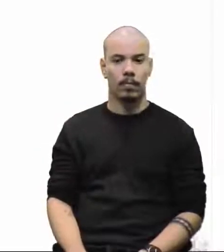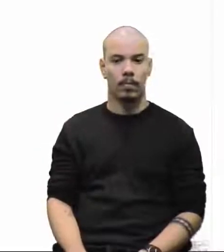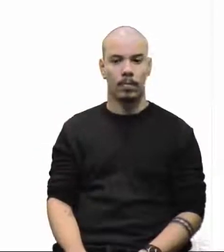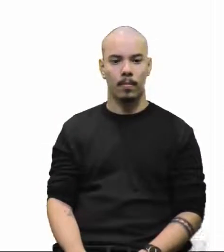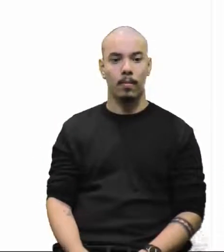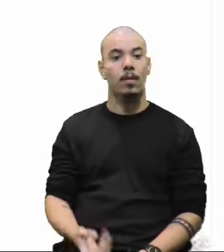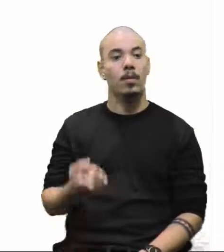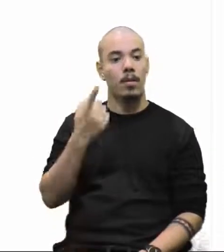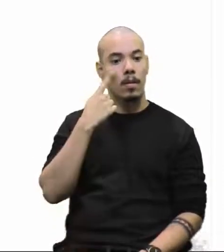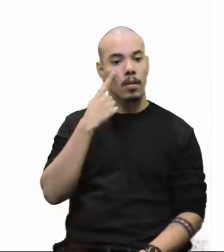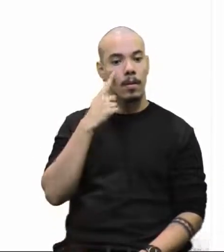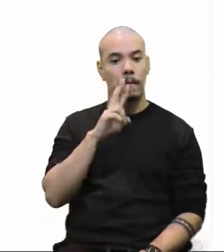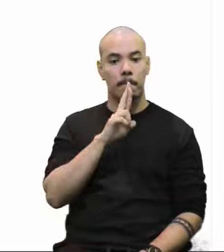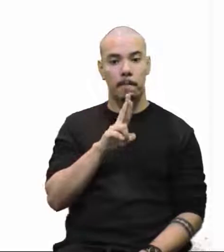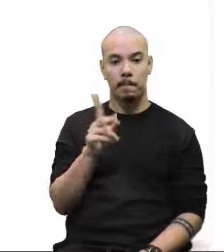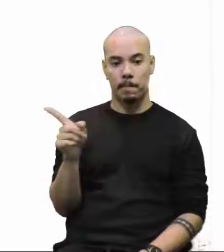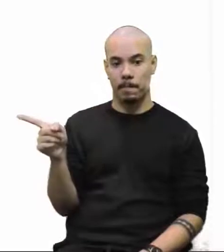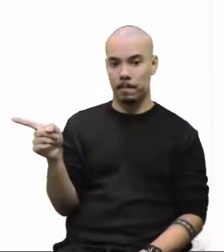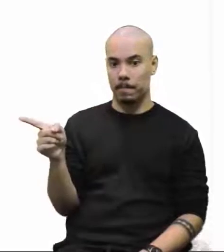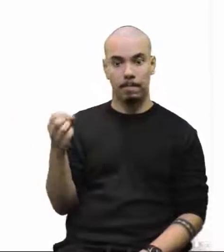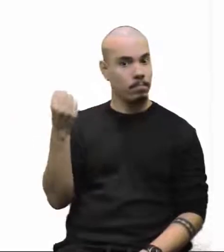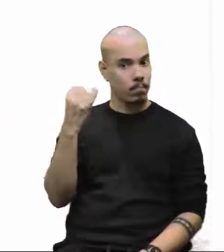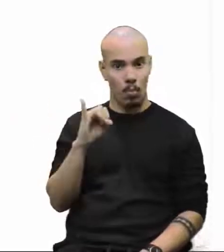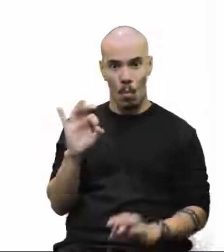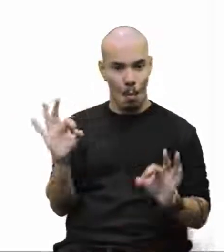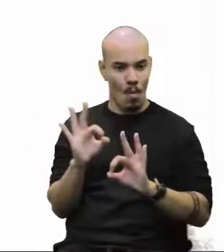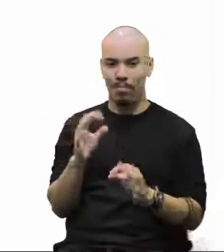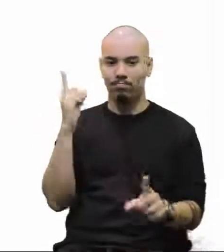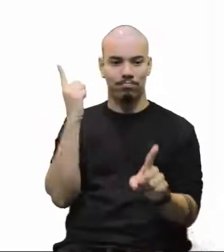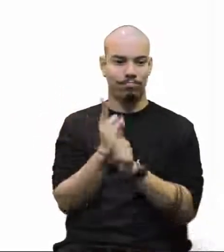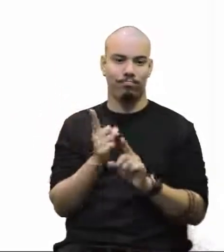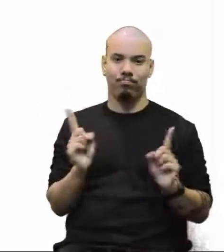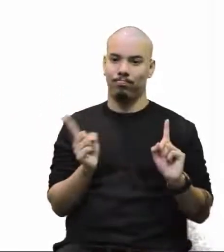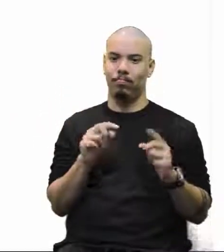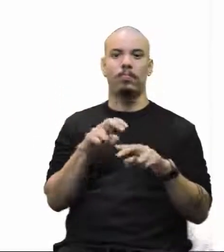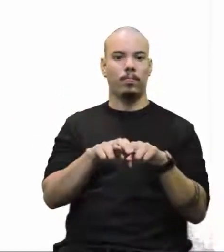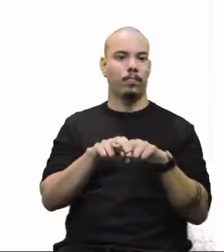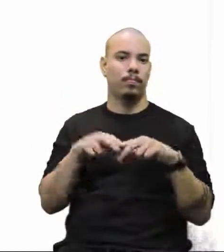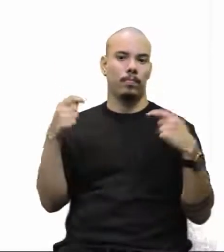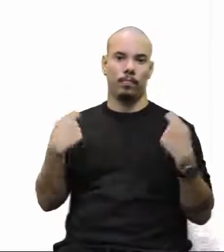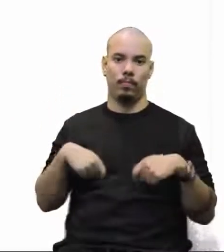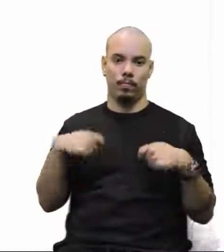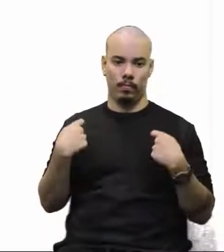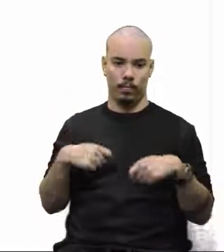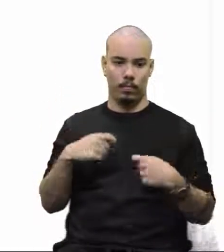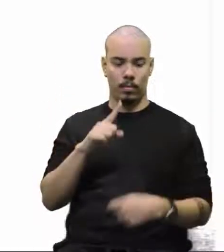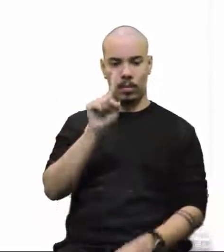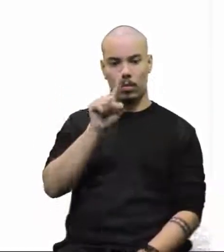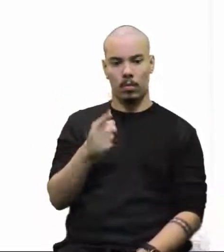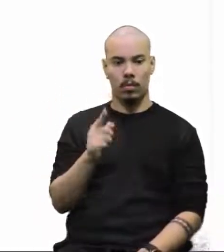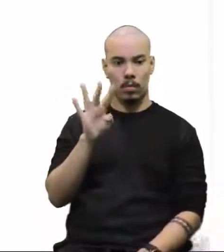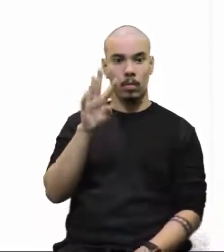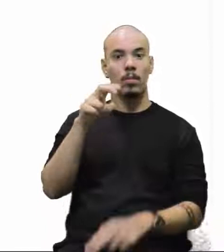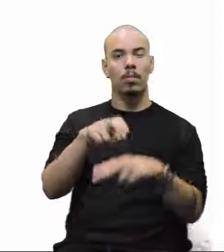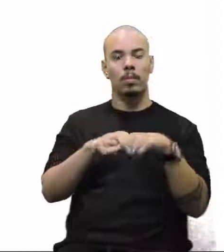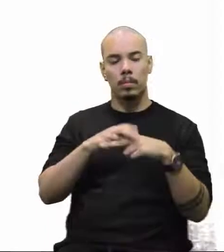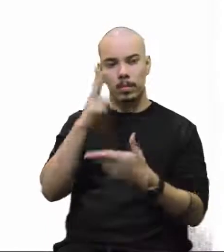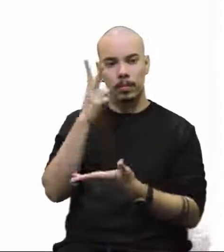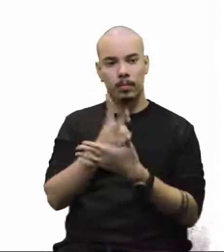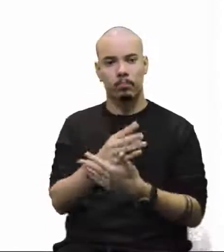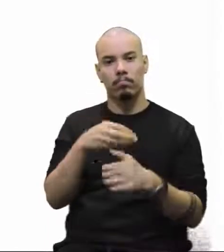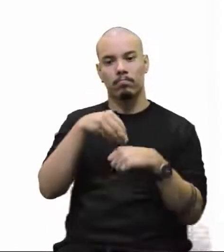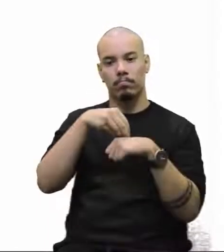Olha aí, ó. Se você não transformar, você não encontraria. Então aí você precisa. Por isso que a gente sempre está passando para